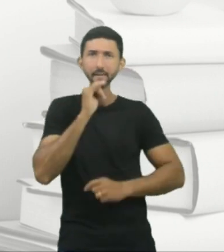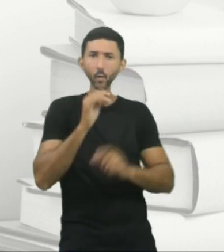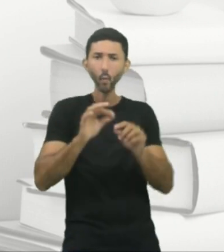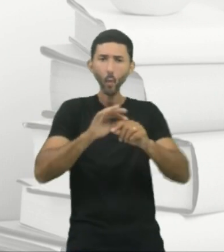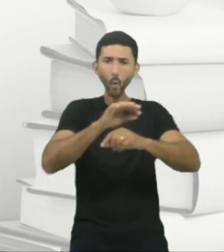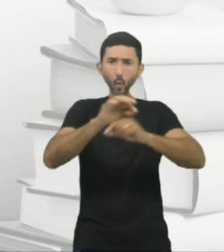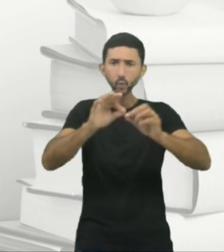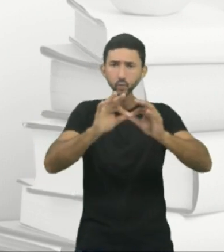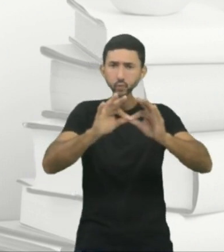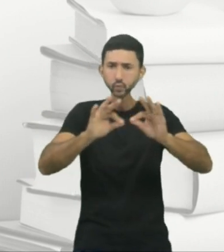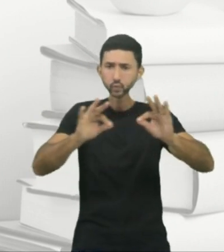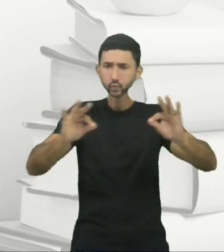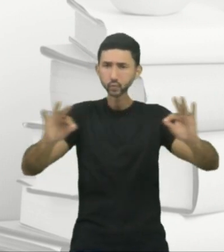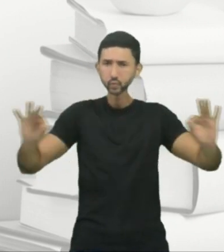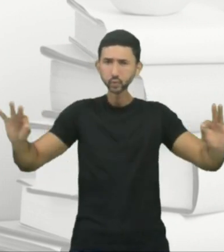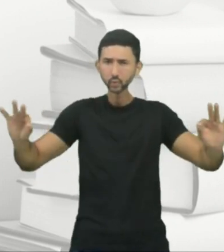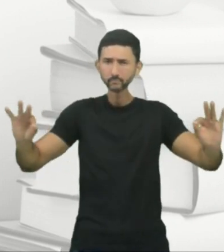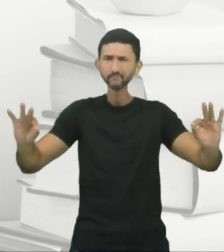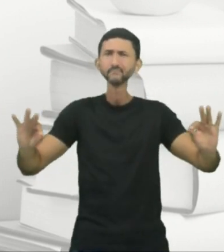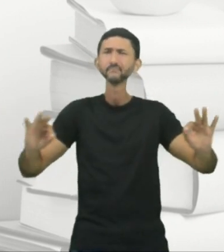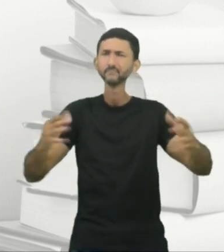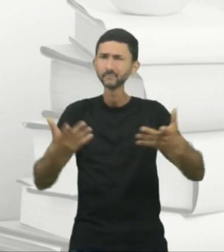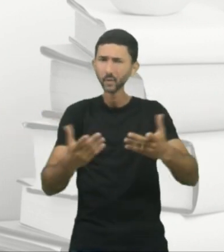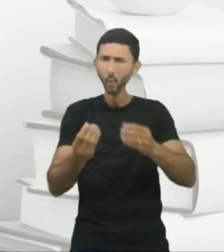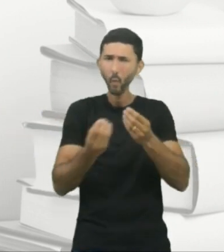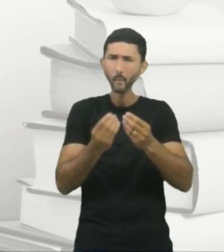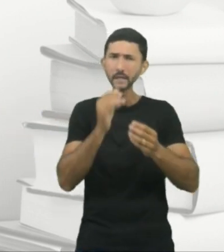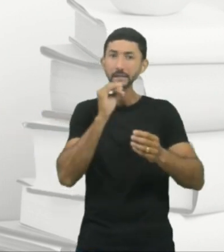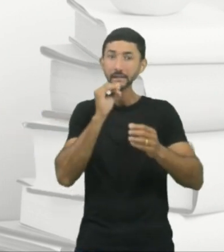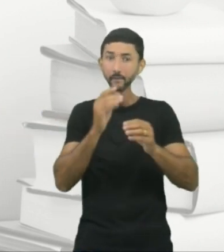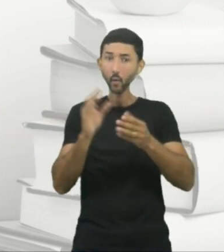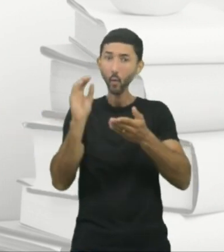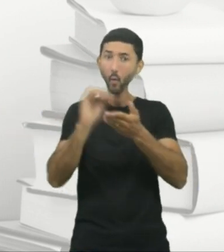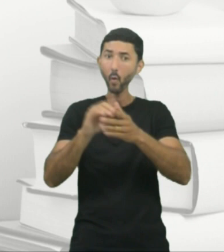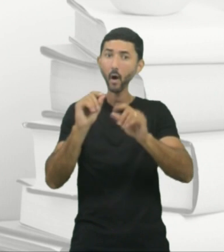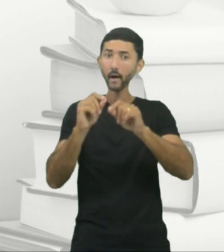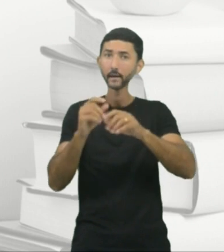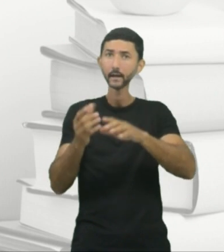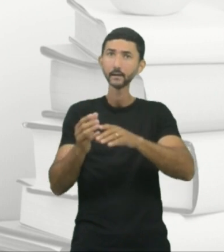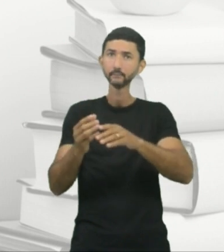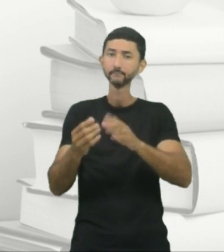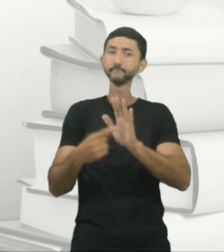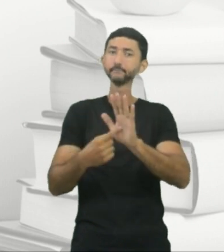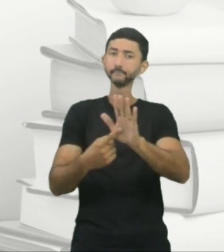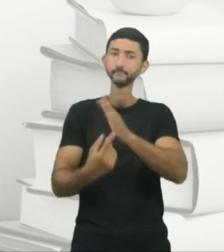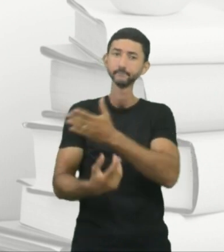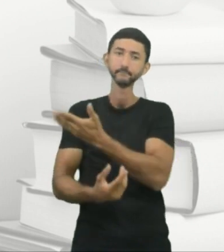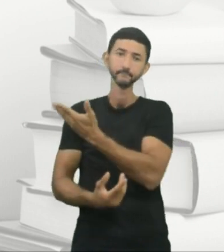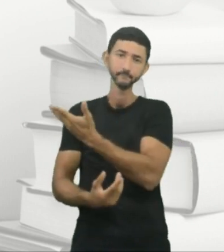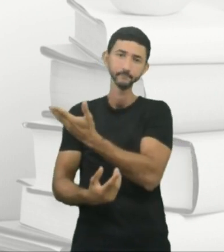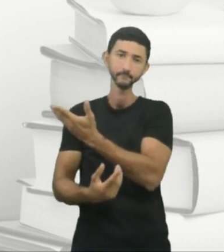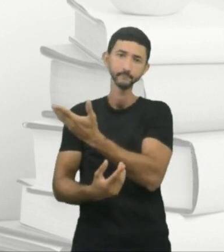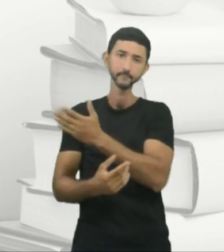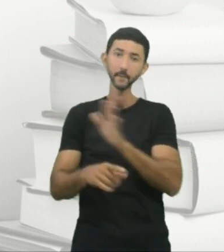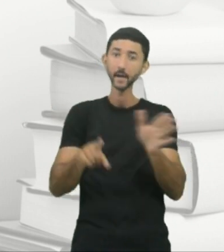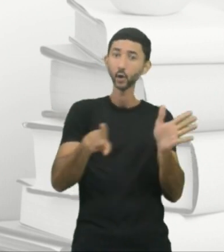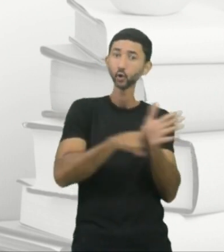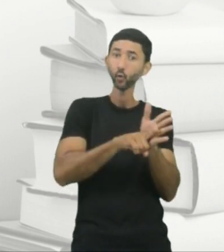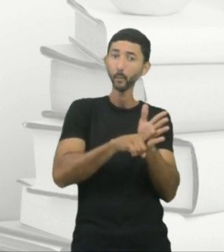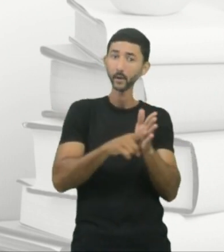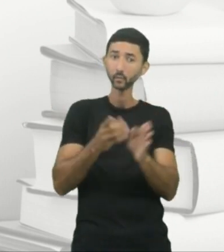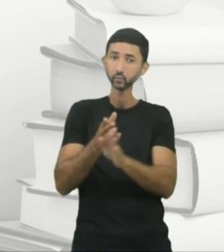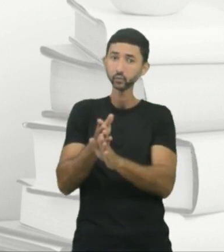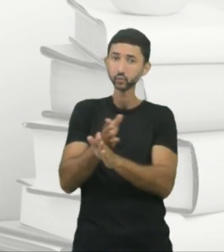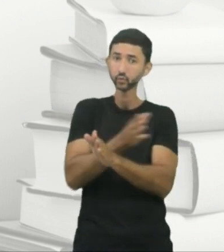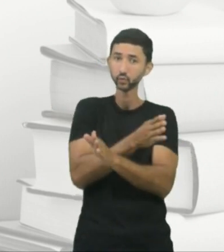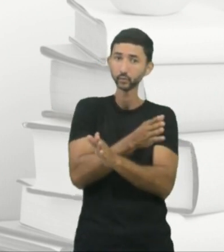reta numérica dos números inteiros? É o acréscimo, aparece agora os números negativos